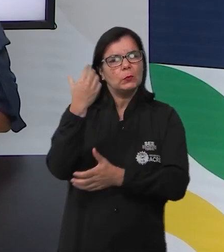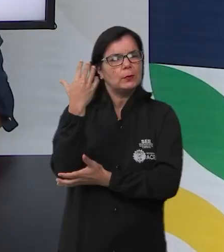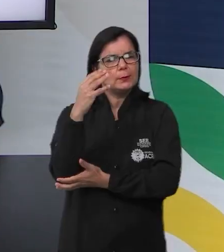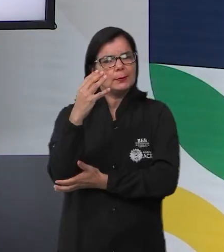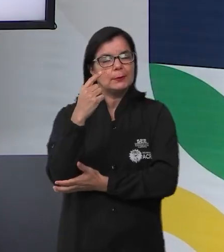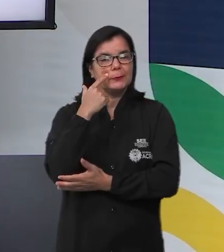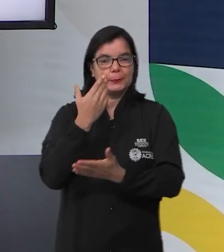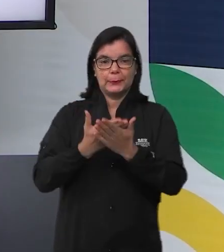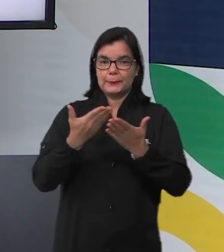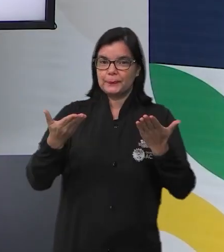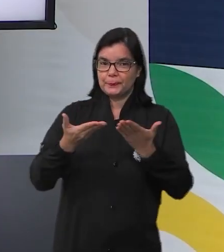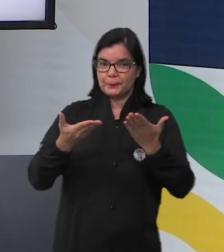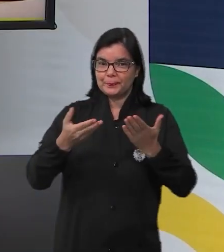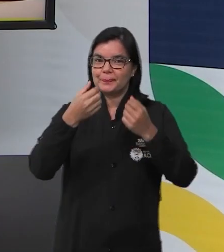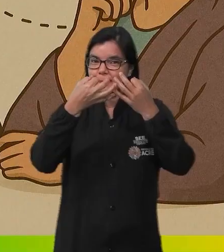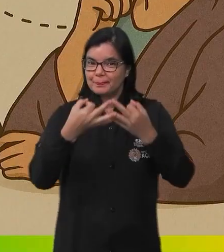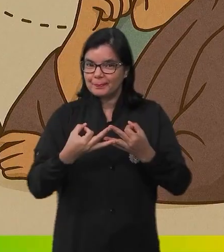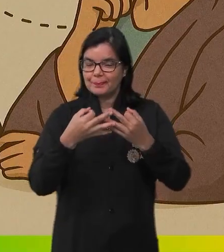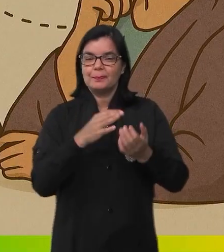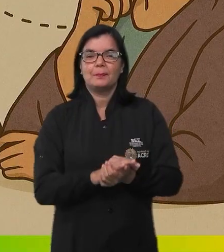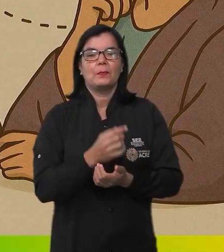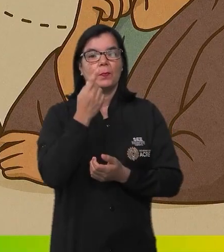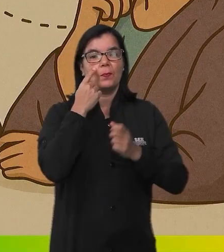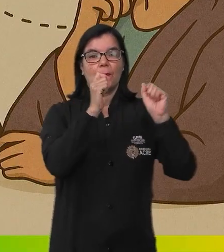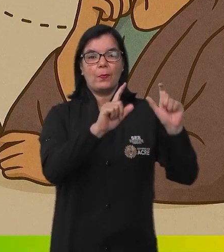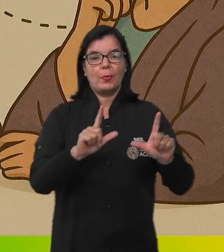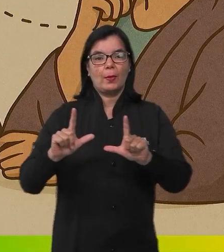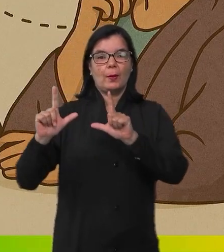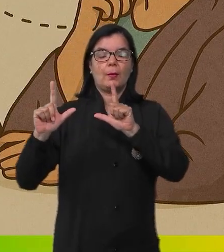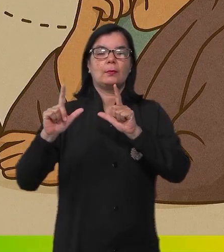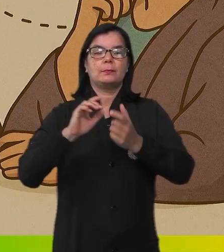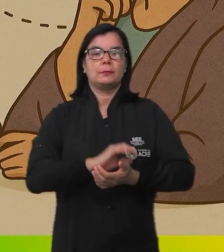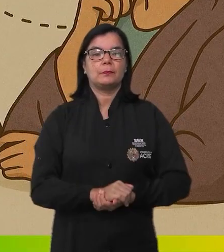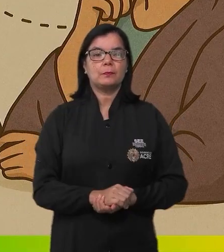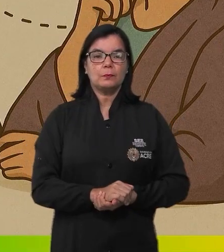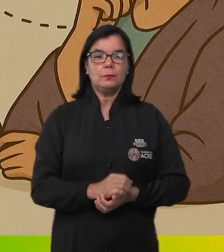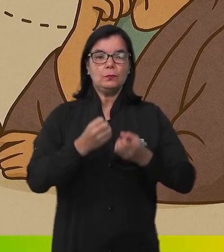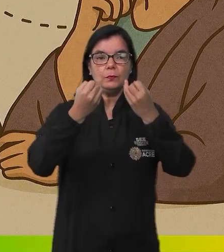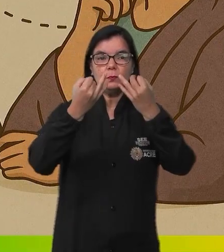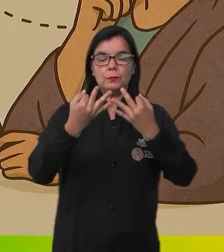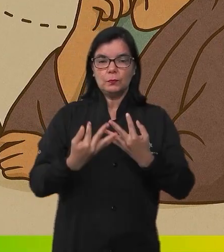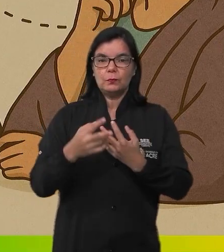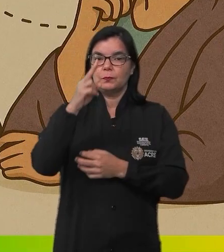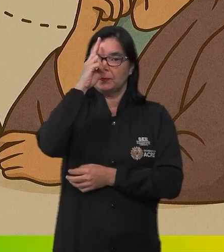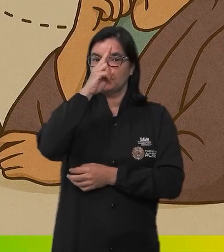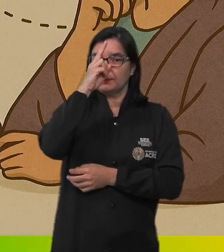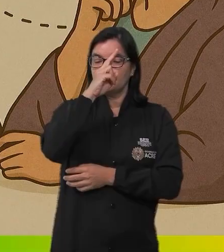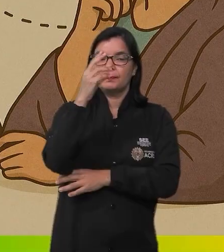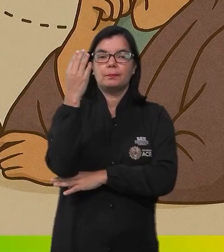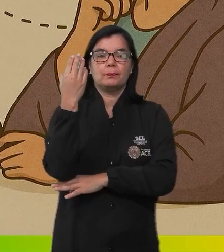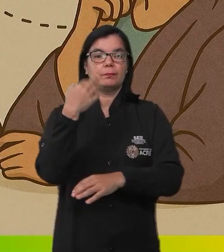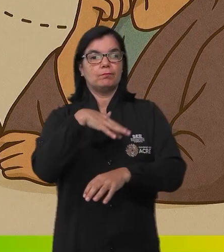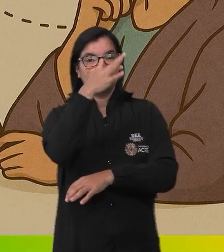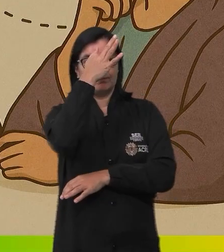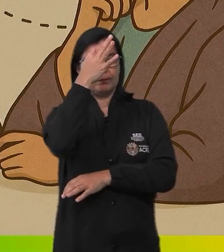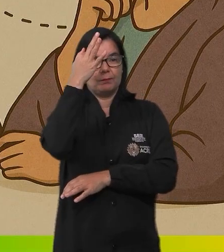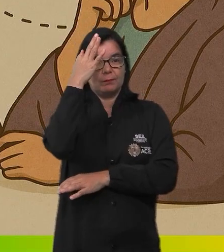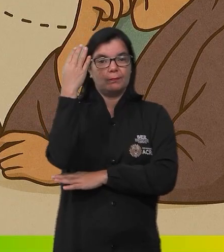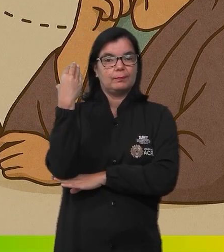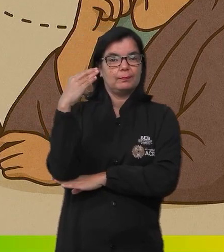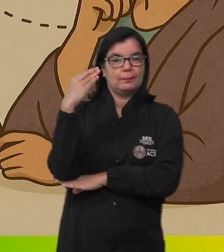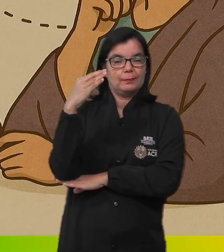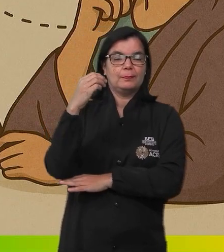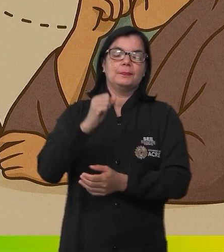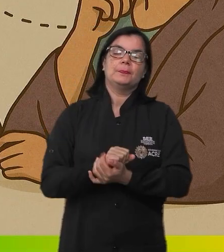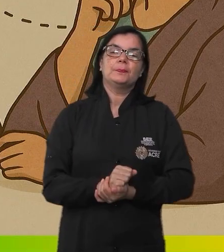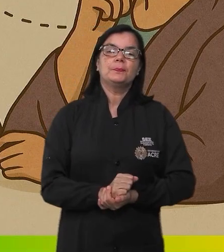ver nessa aula de hoje, tá certo? Olha só, pessoal, vamos falar sobre história e filosofia da ciência.